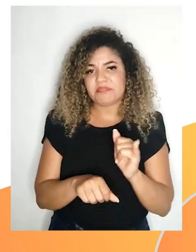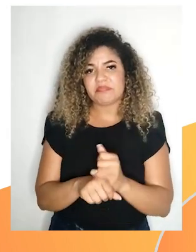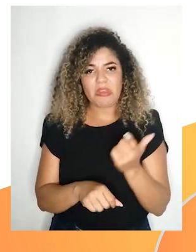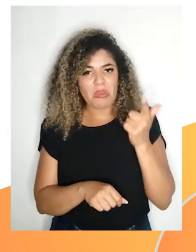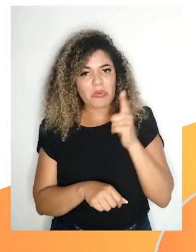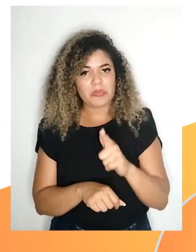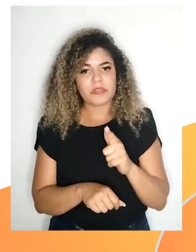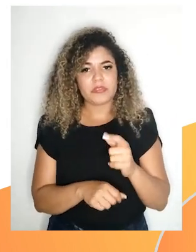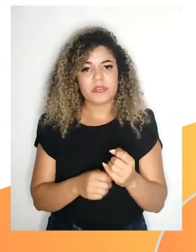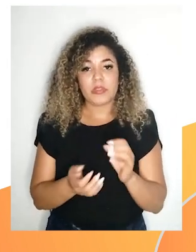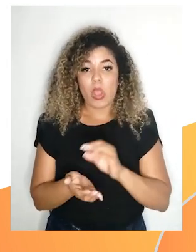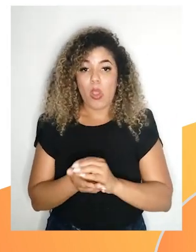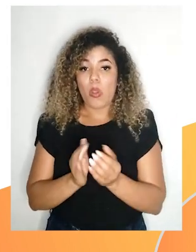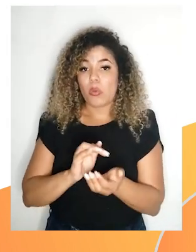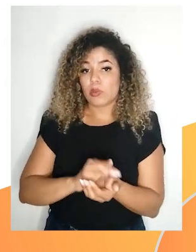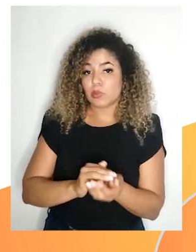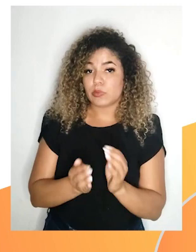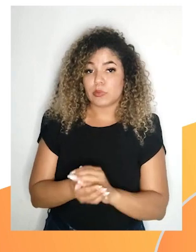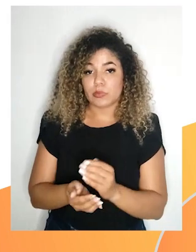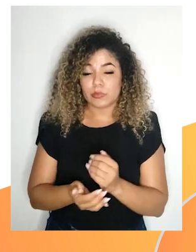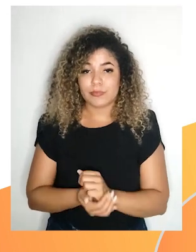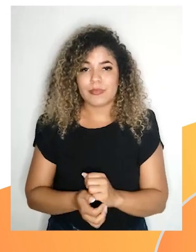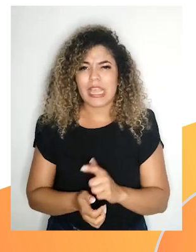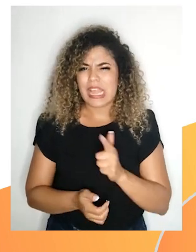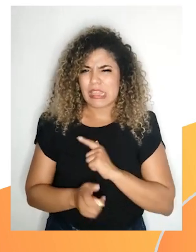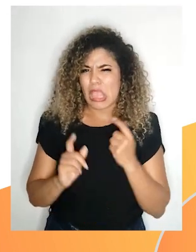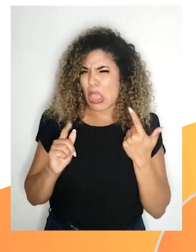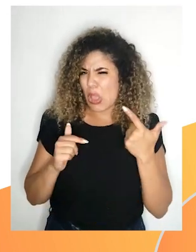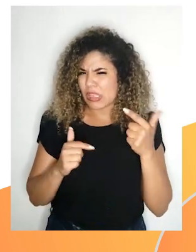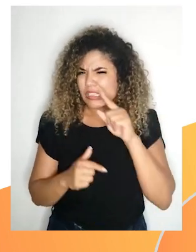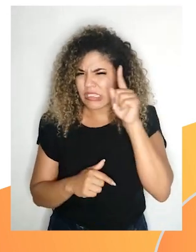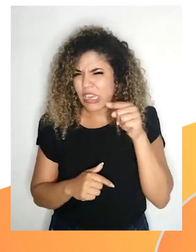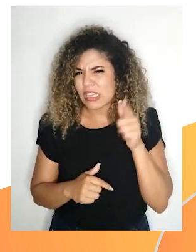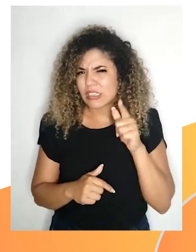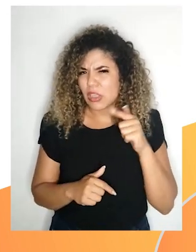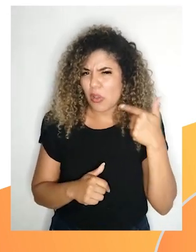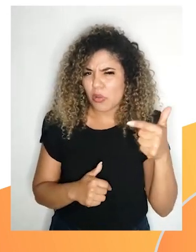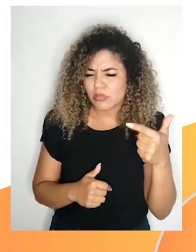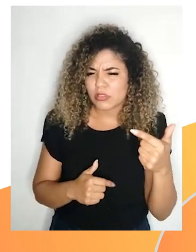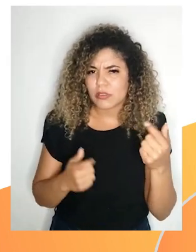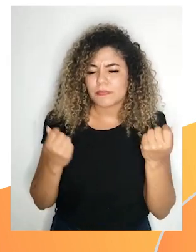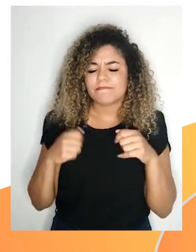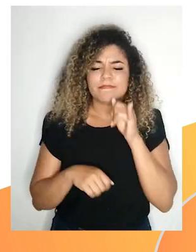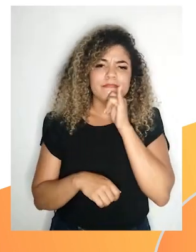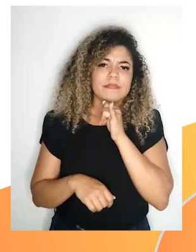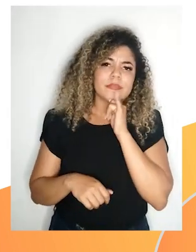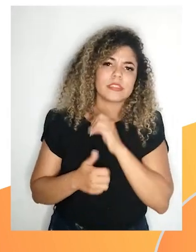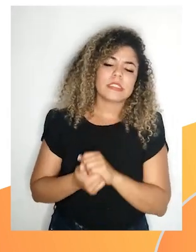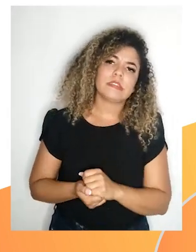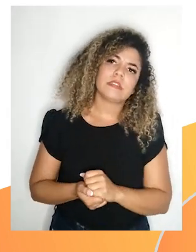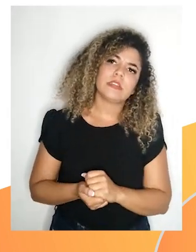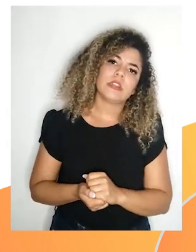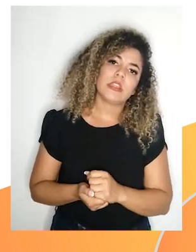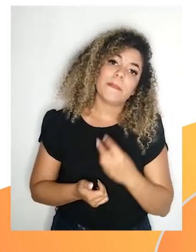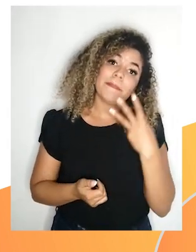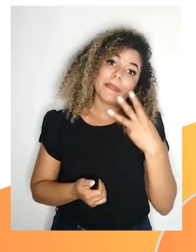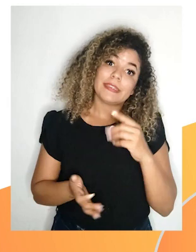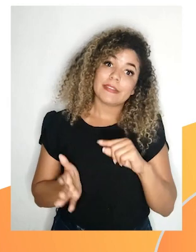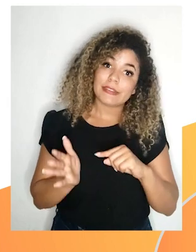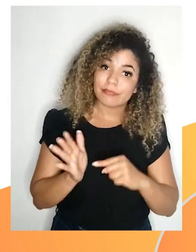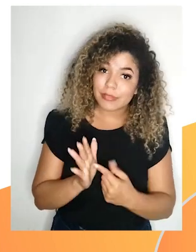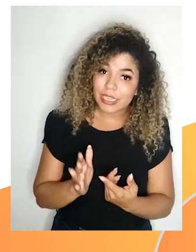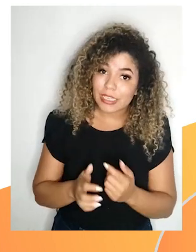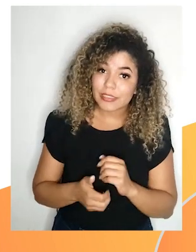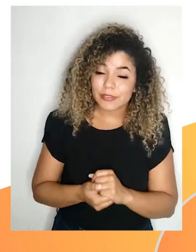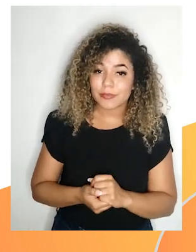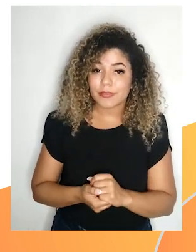sair o cuscuz, né? Essa soma 4. Será que tem outra possibilidade? Vamos supor aqui que eu pesque, por exemplo, 3.